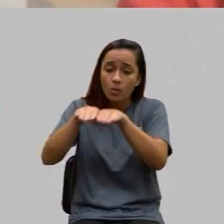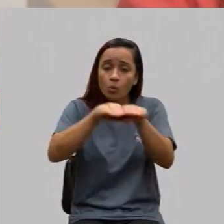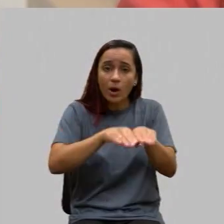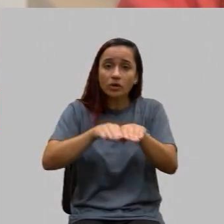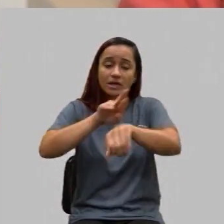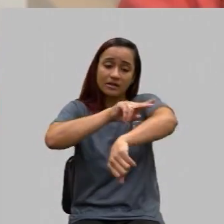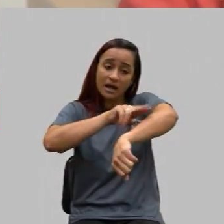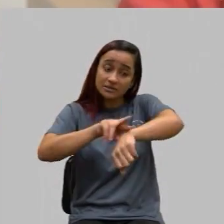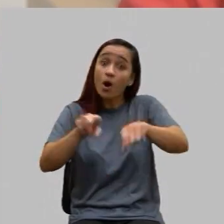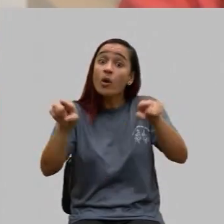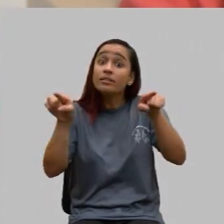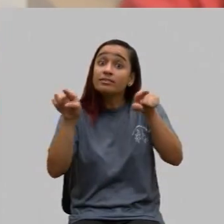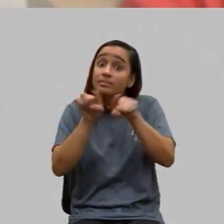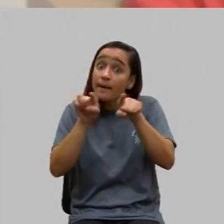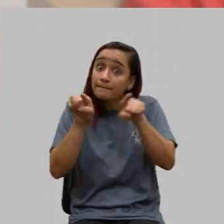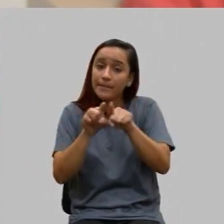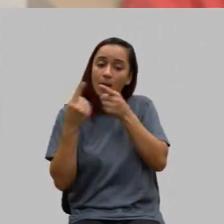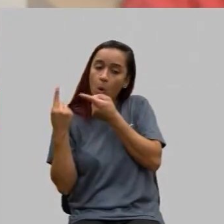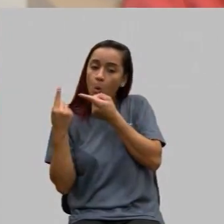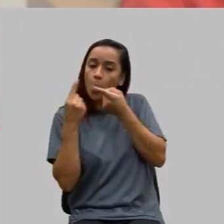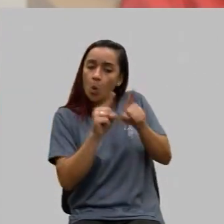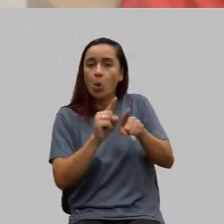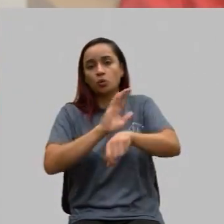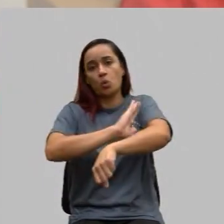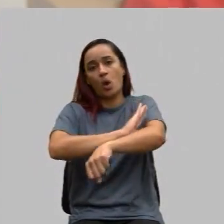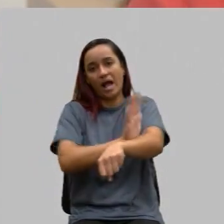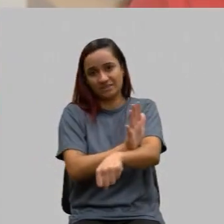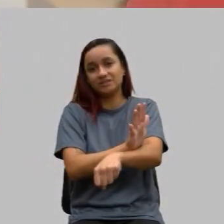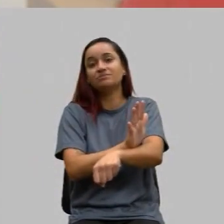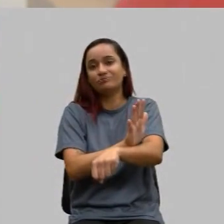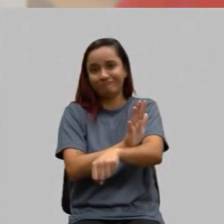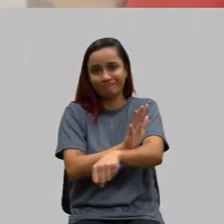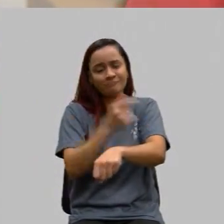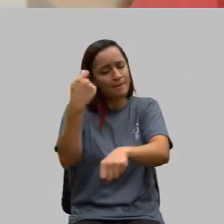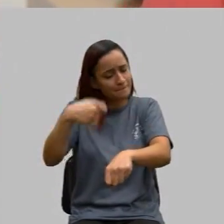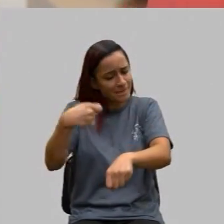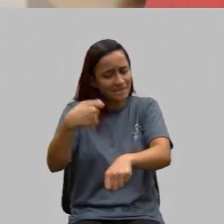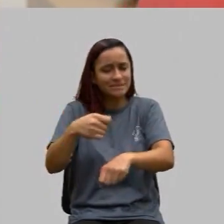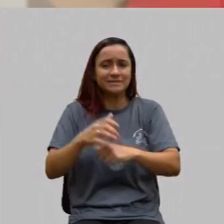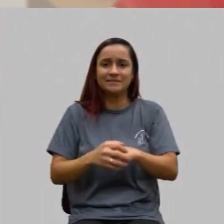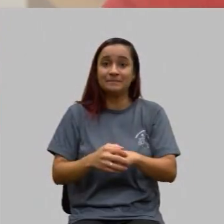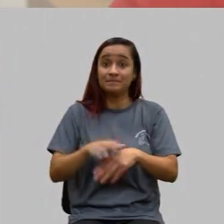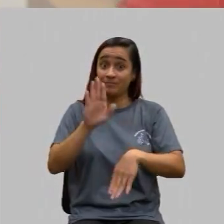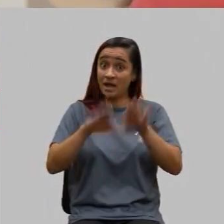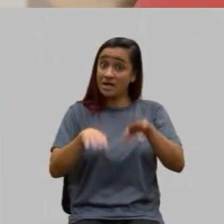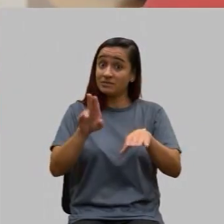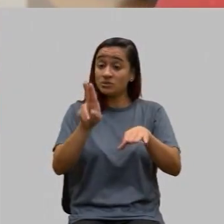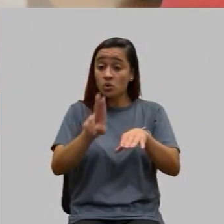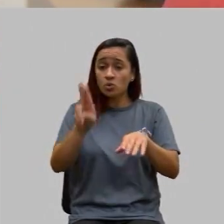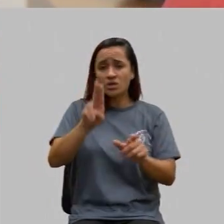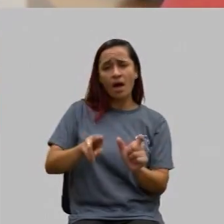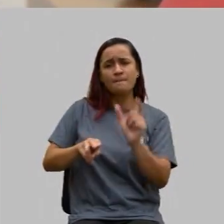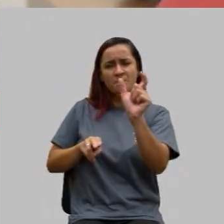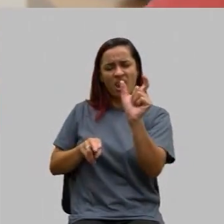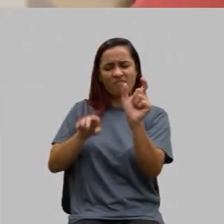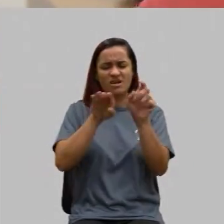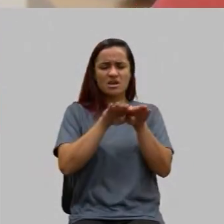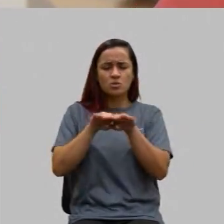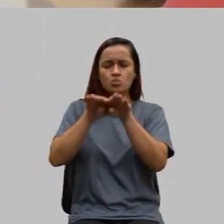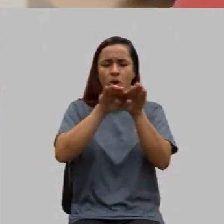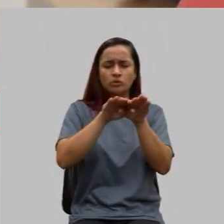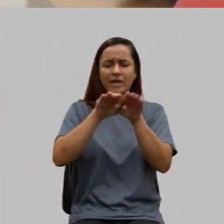mas de combater o racismo. Muitas vezes usam o próprio termo igualdade racial como uma forma de